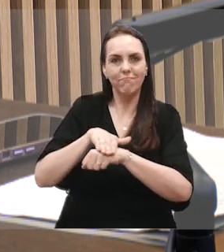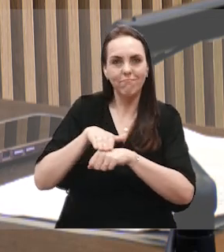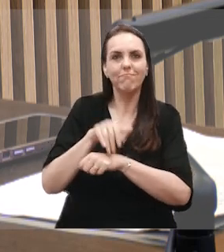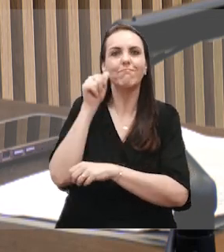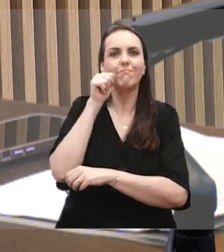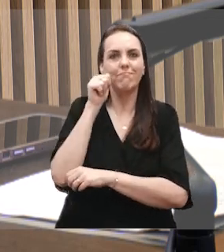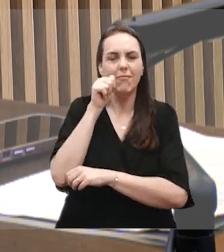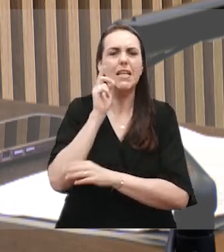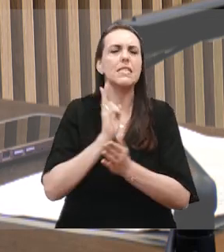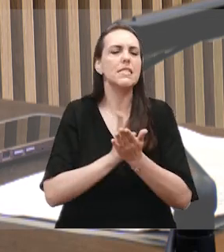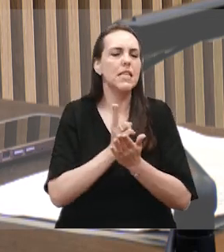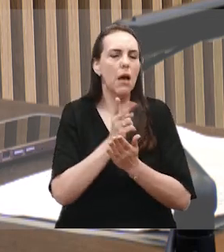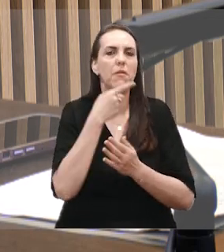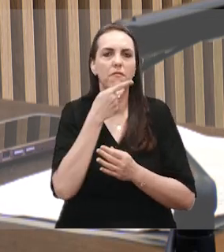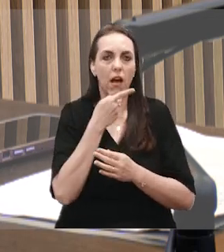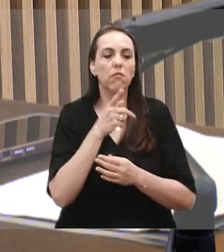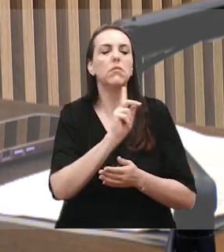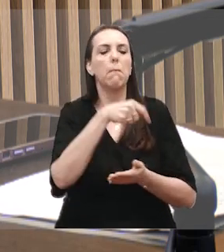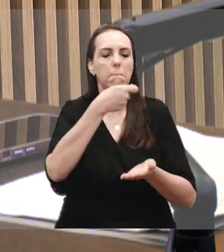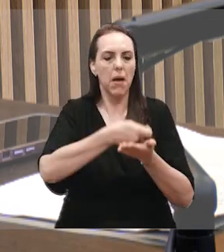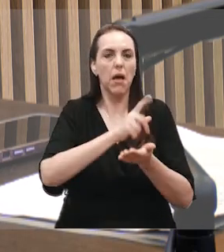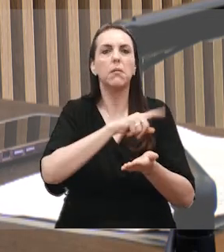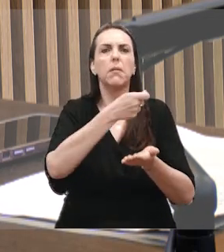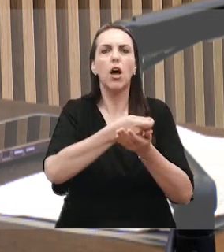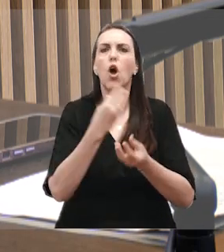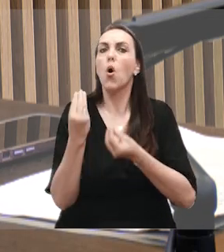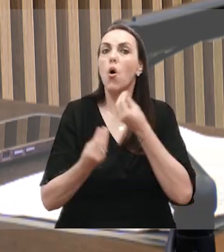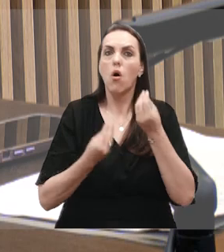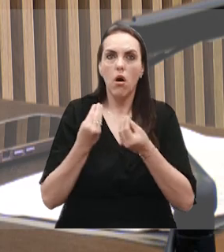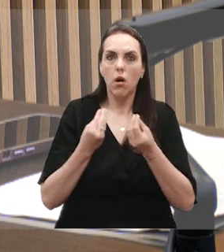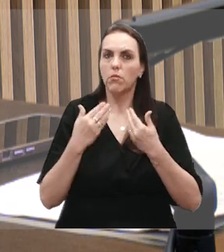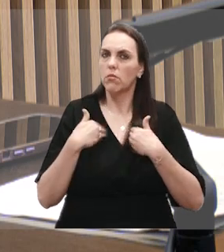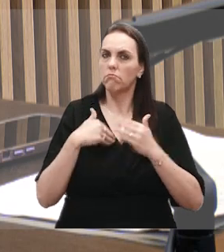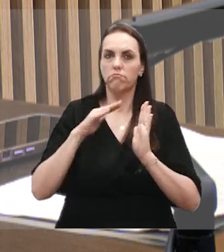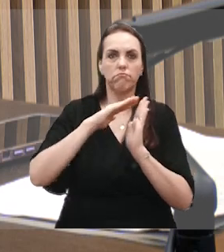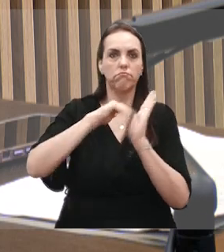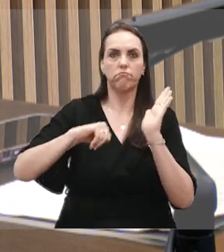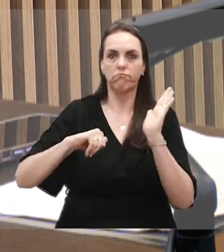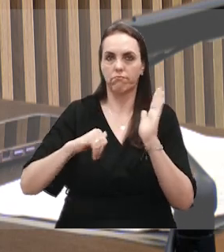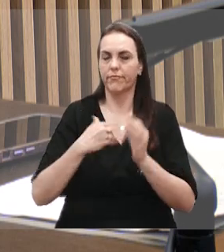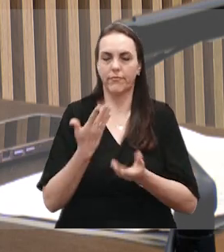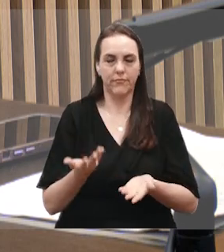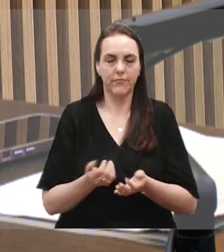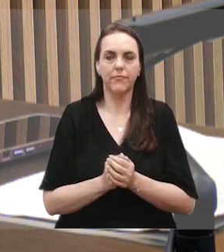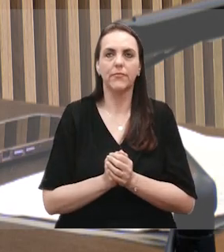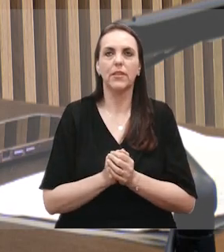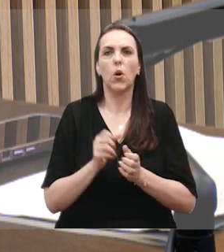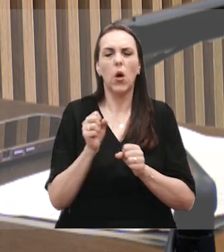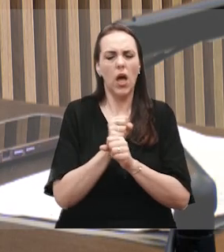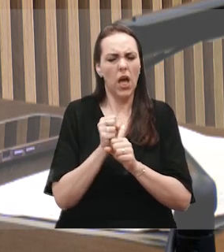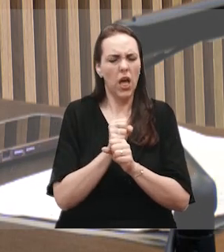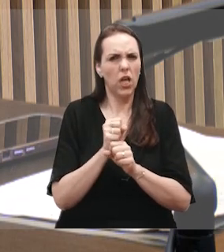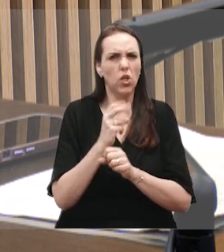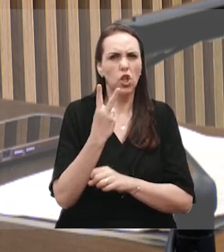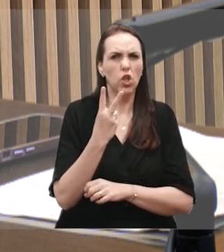indagadas a pagar, né? E elas me procuram de que maneira que a gente pode fazer. Então, foi no ano, acho que de